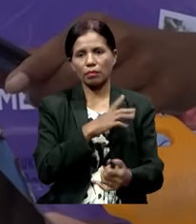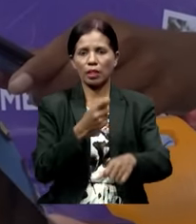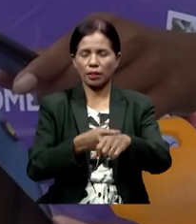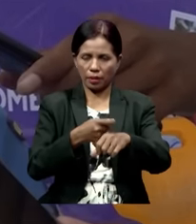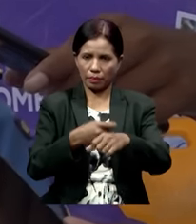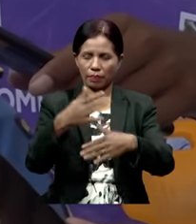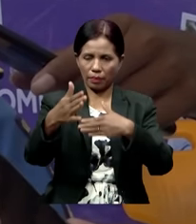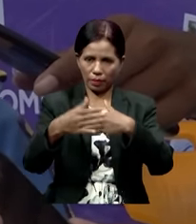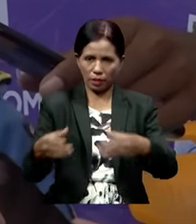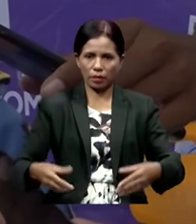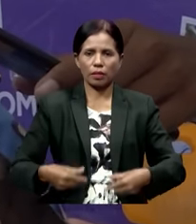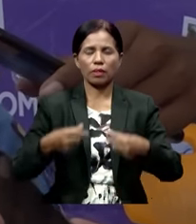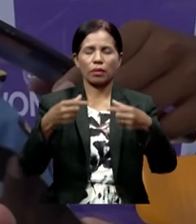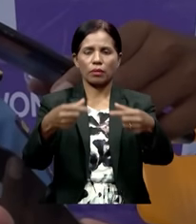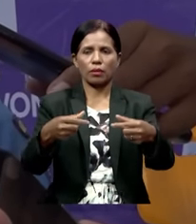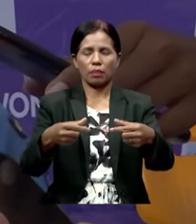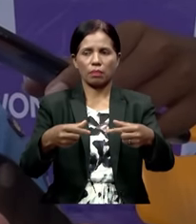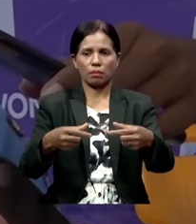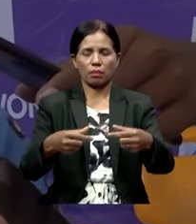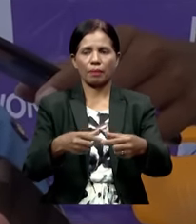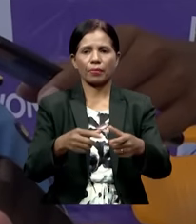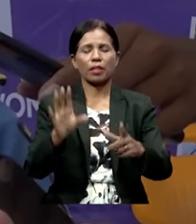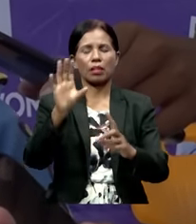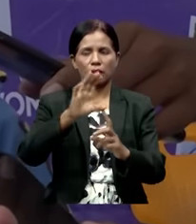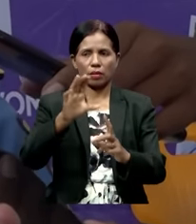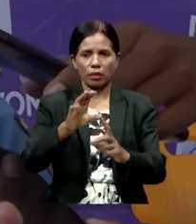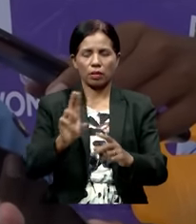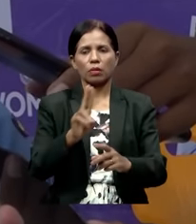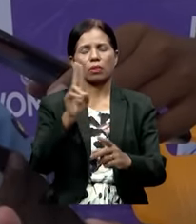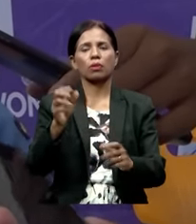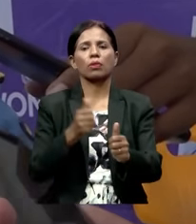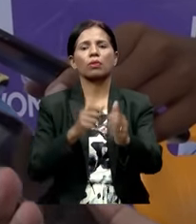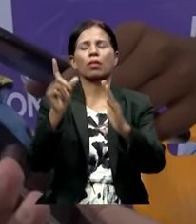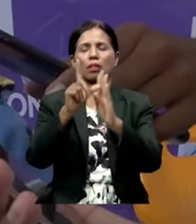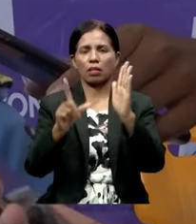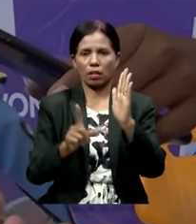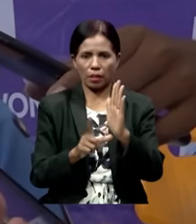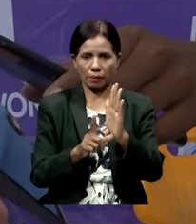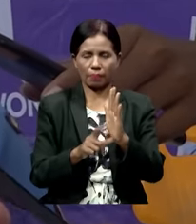barak saya foba komando. Komando saya ikut lah tuir orang nabi maka mais.